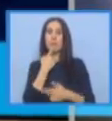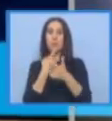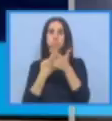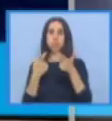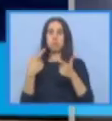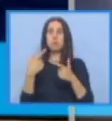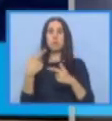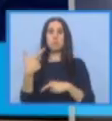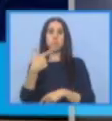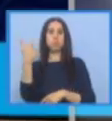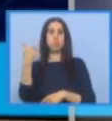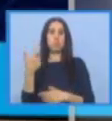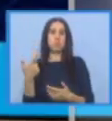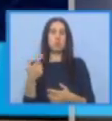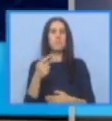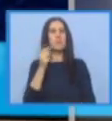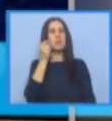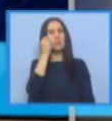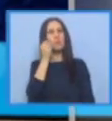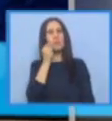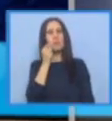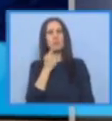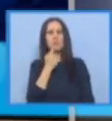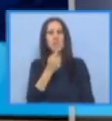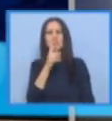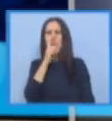o que é, como dizia António Guterres,